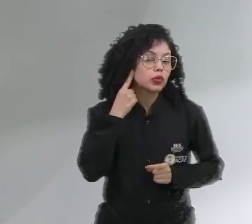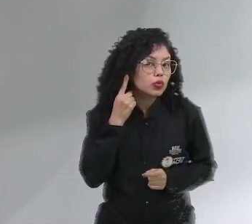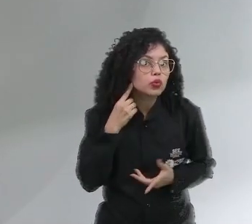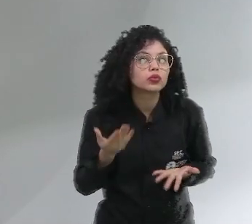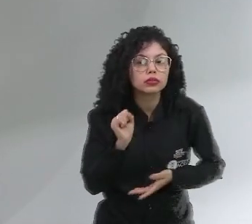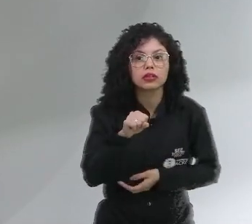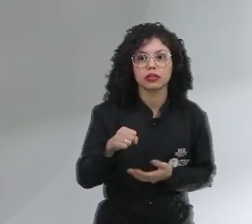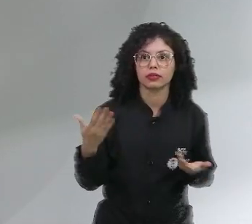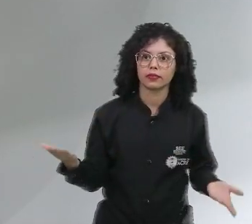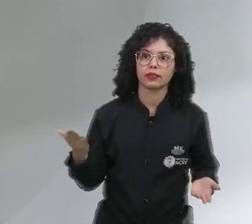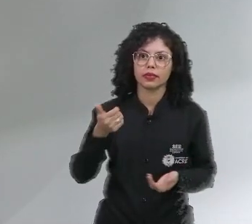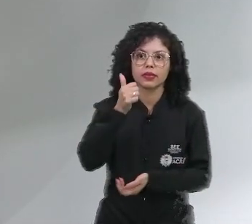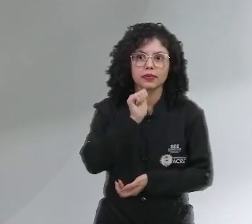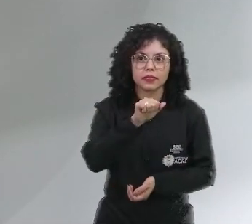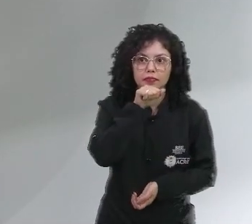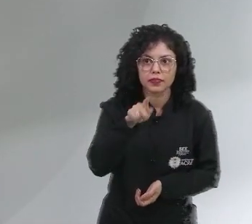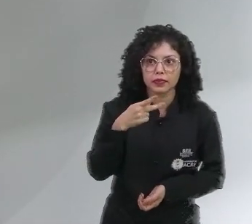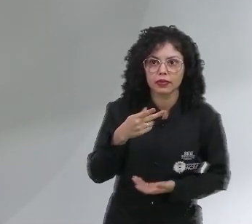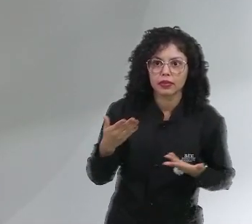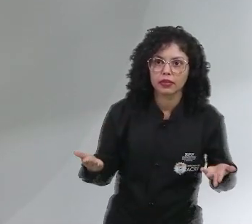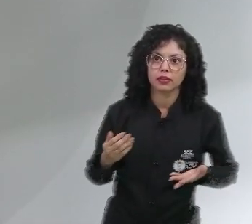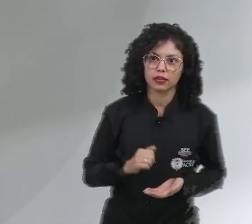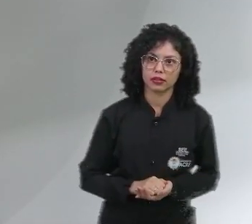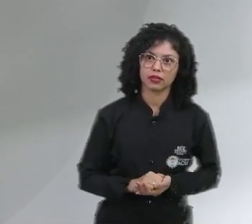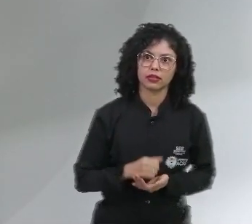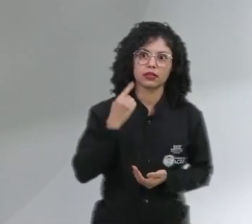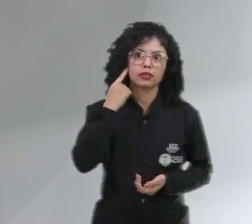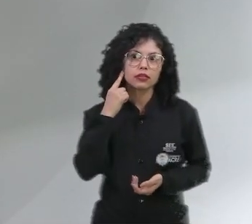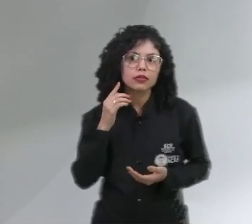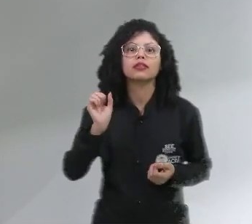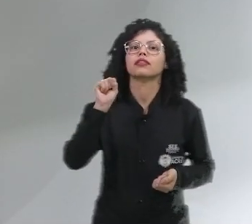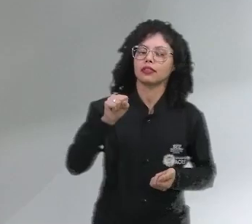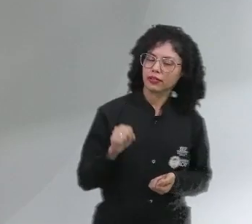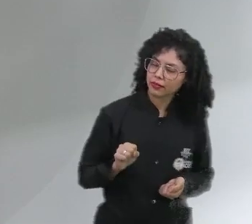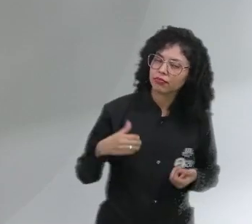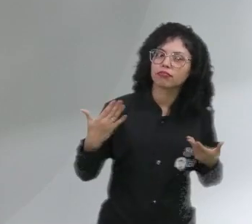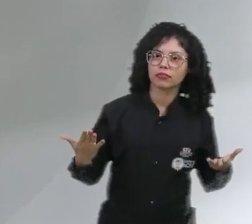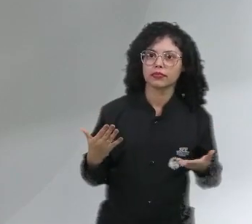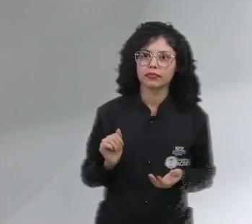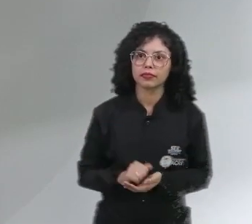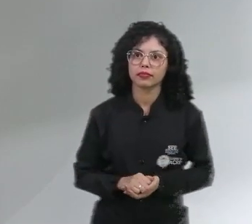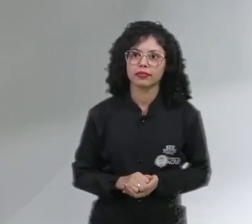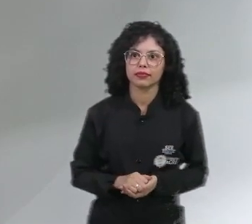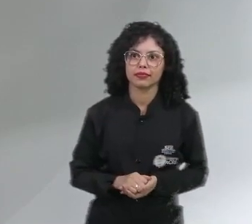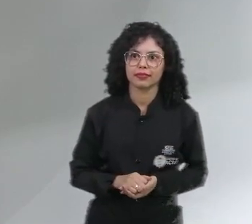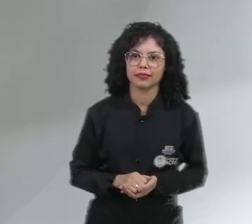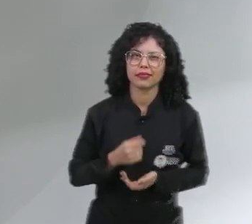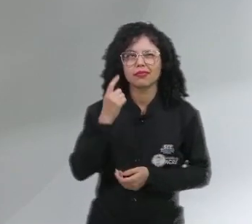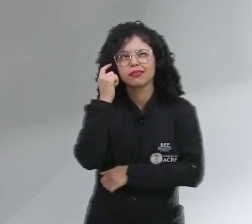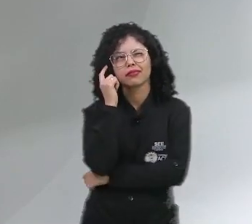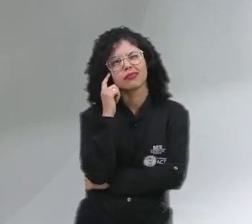ouvindo. Minha mãe diz a mesma coisa. Tipo, eu estou falando e você não está me escutando. Eu estou, sim. Então, o que foi que eu falei?